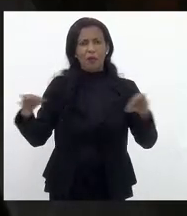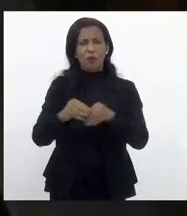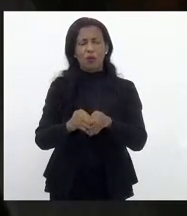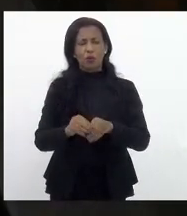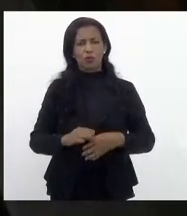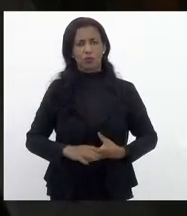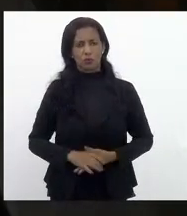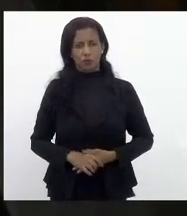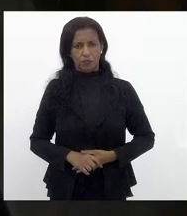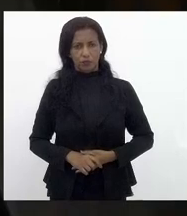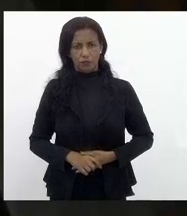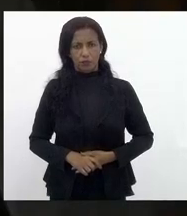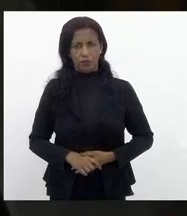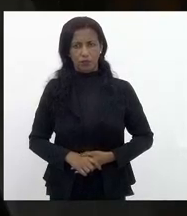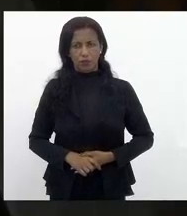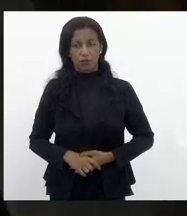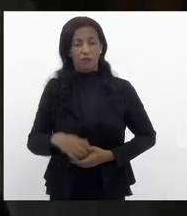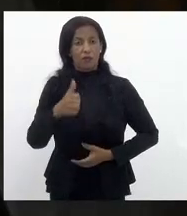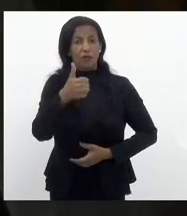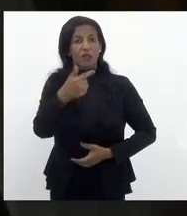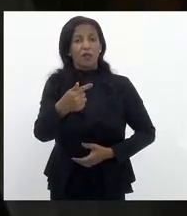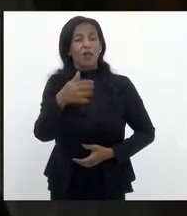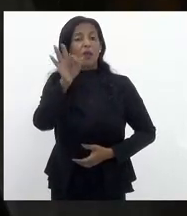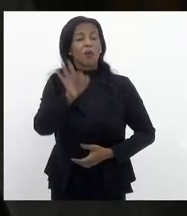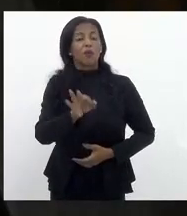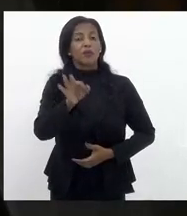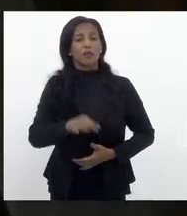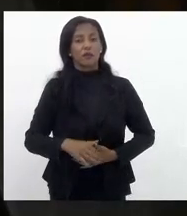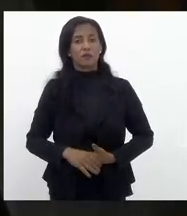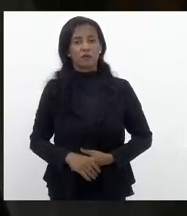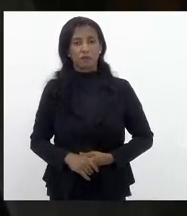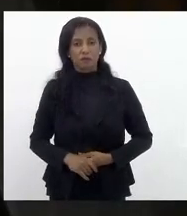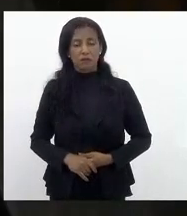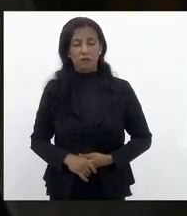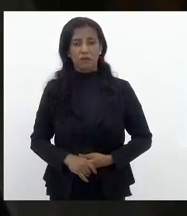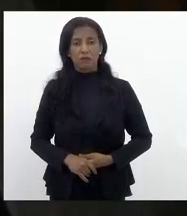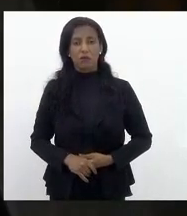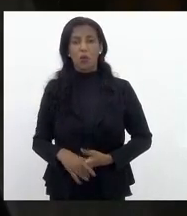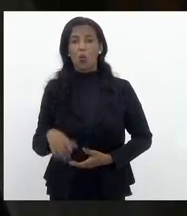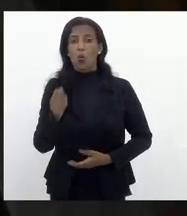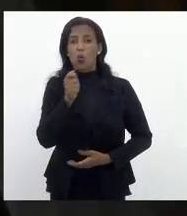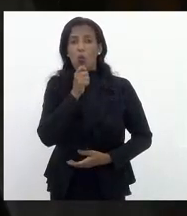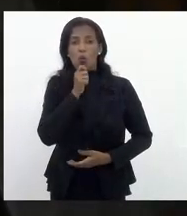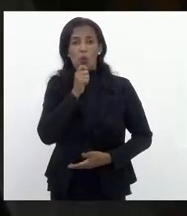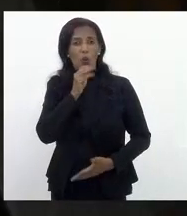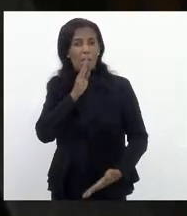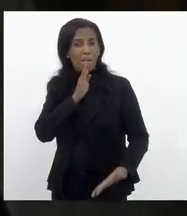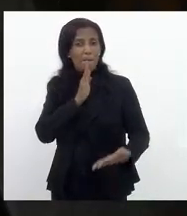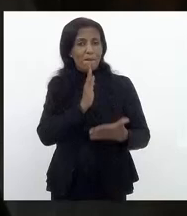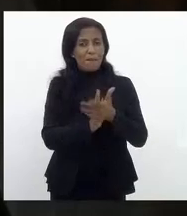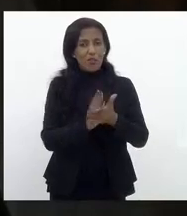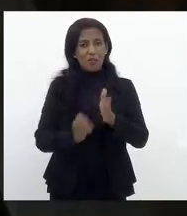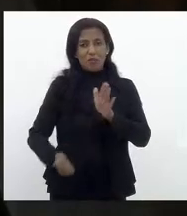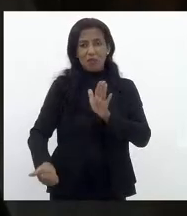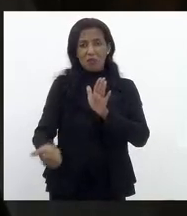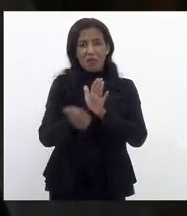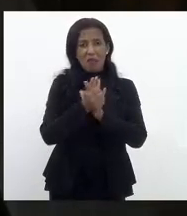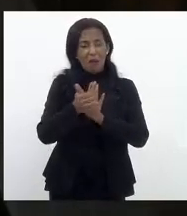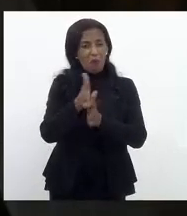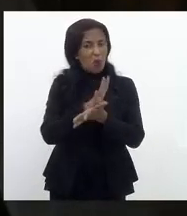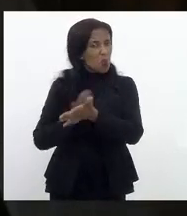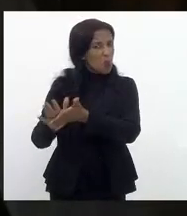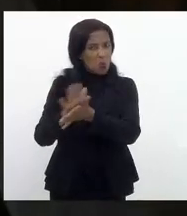irrestrita dezessete por cento e não tem impedimento legal